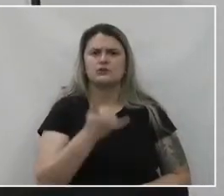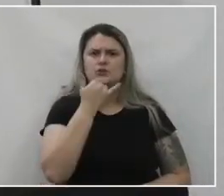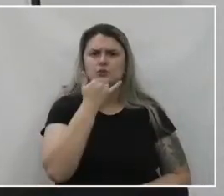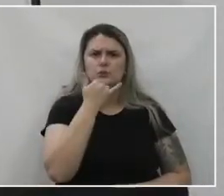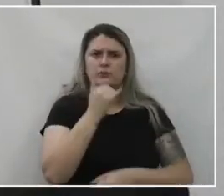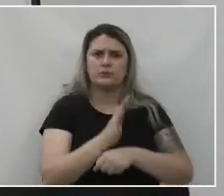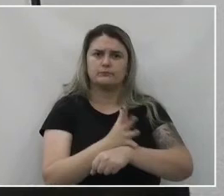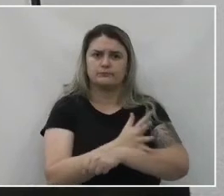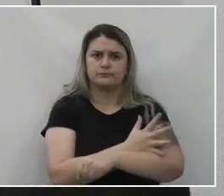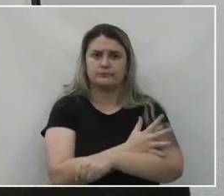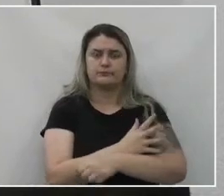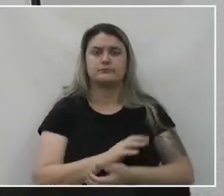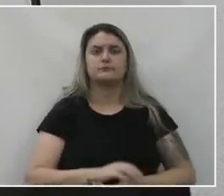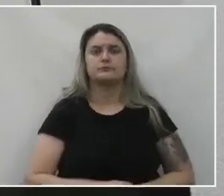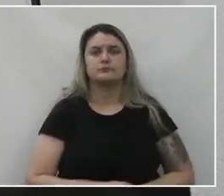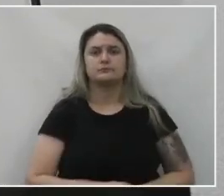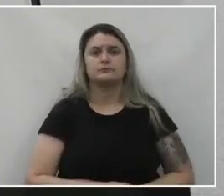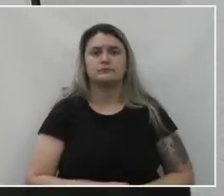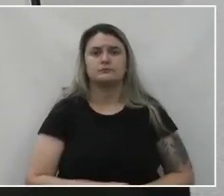Desculpa.